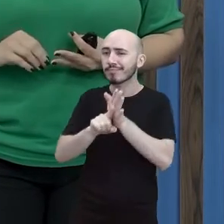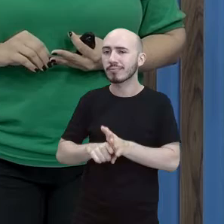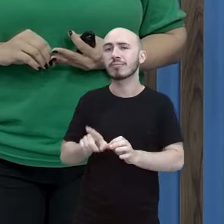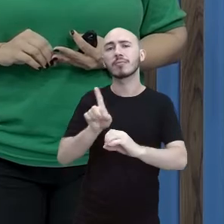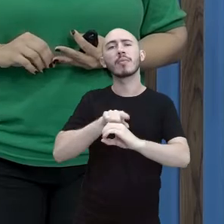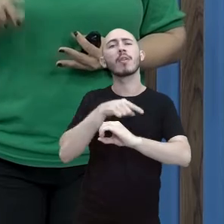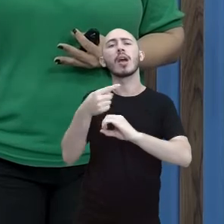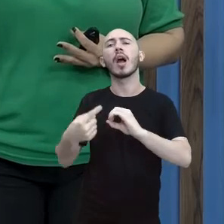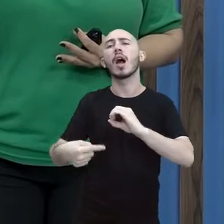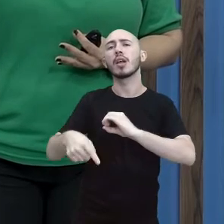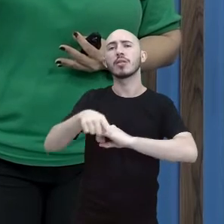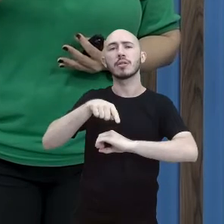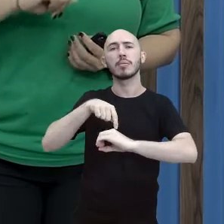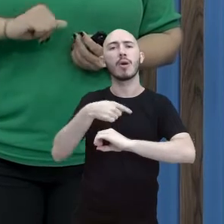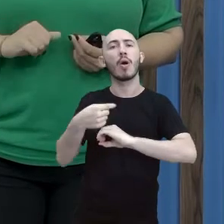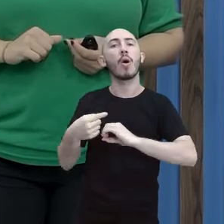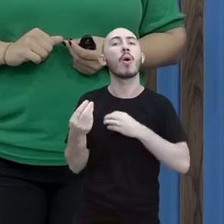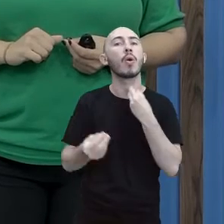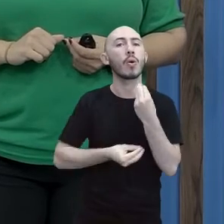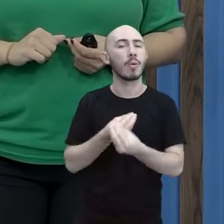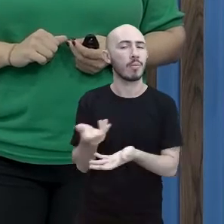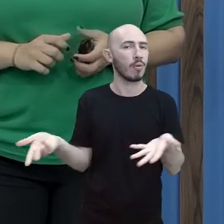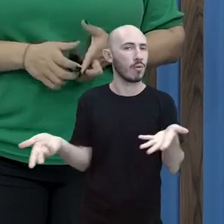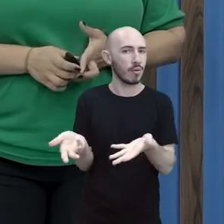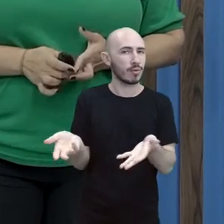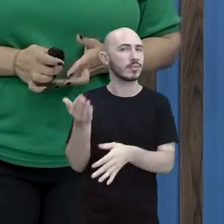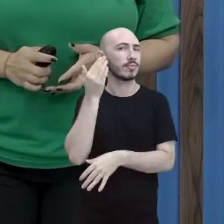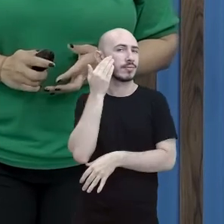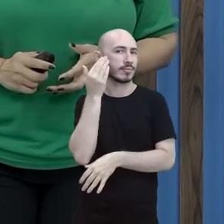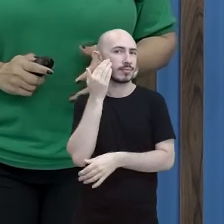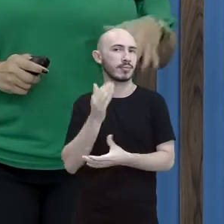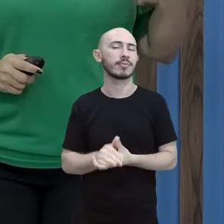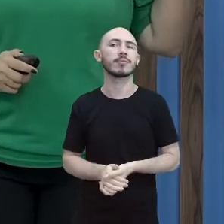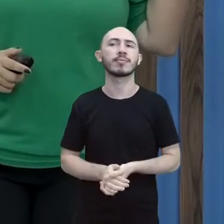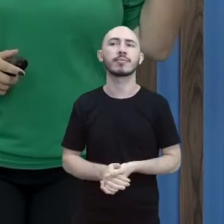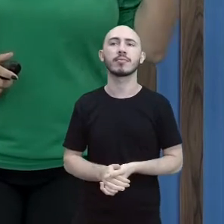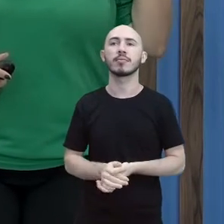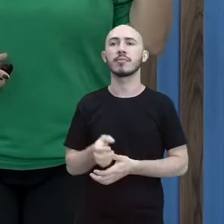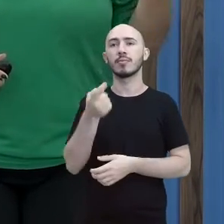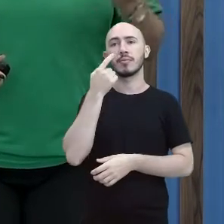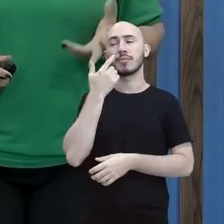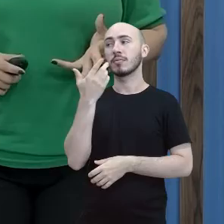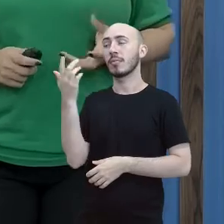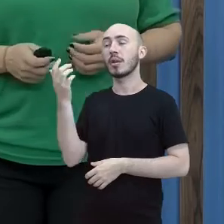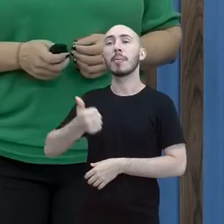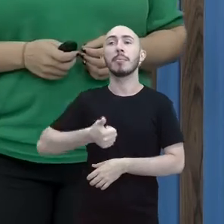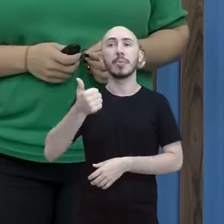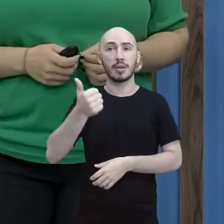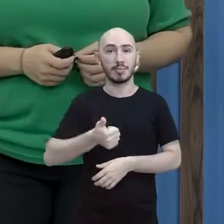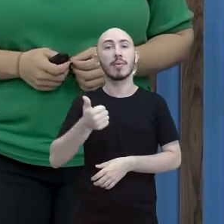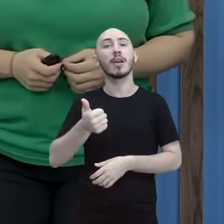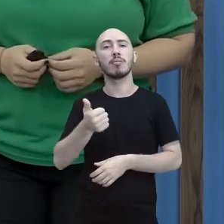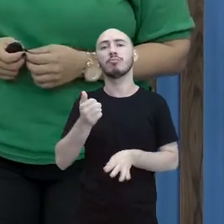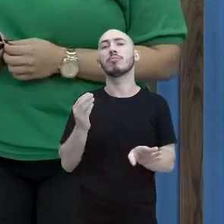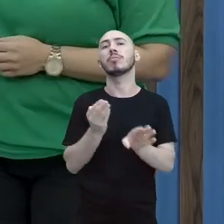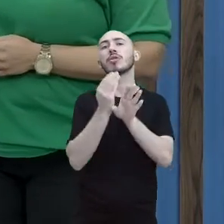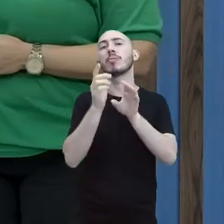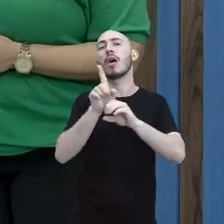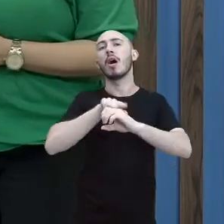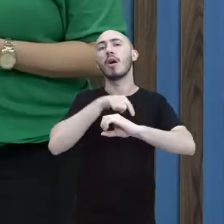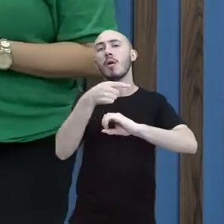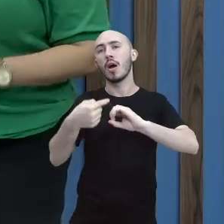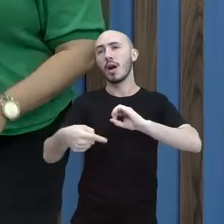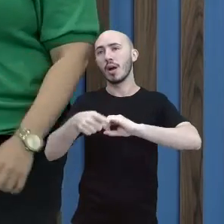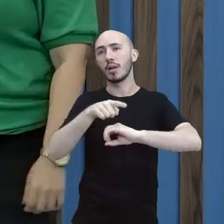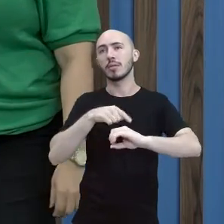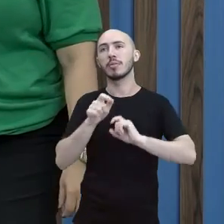dessa de um átomo. Vamos ver hoje, tá bom? Então, vamos seguir aqui para o primeiro modelo atômico, né?